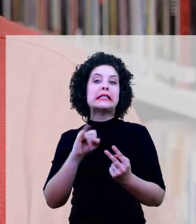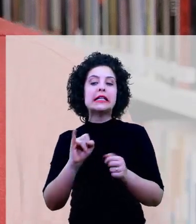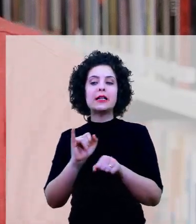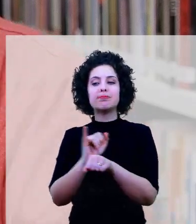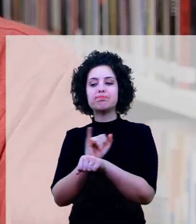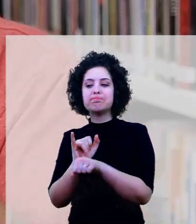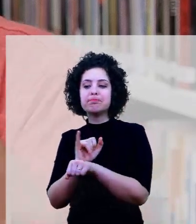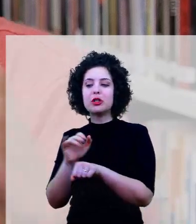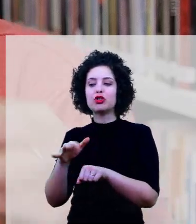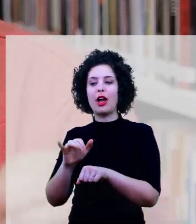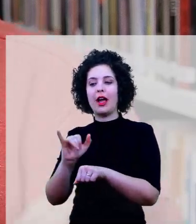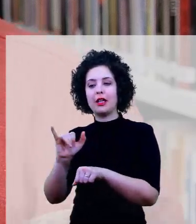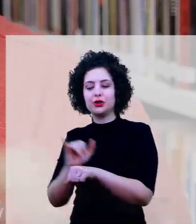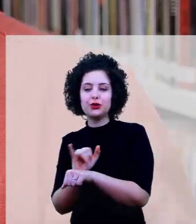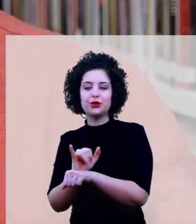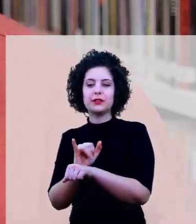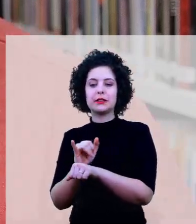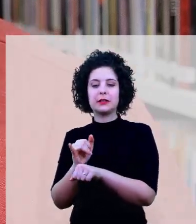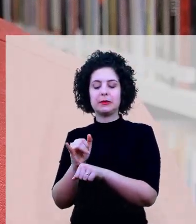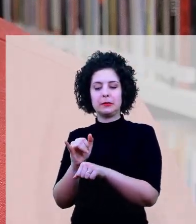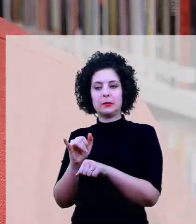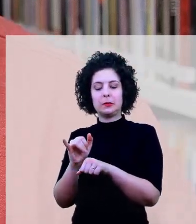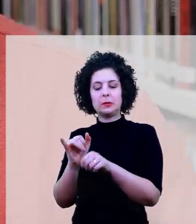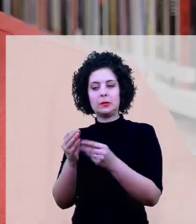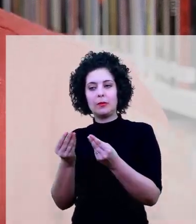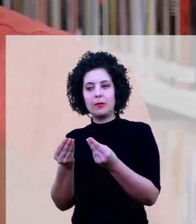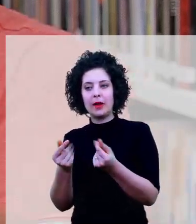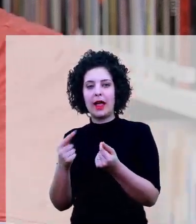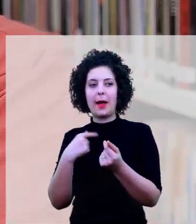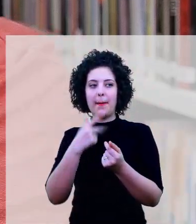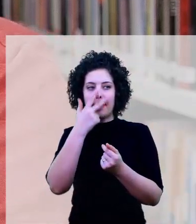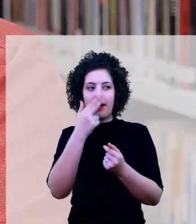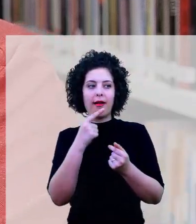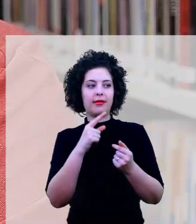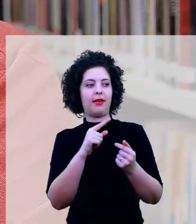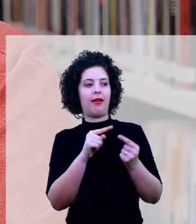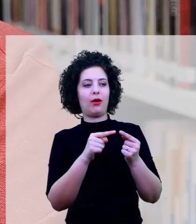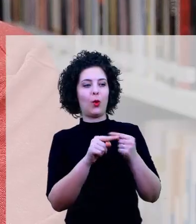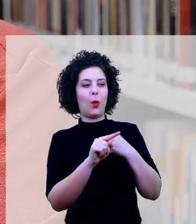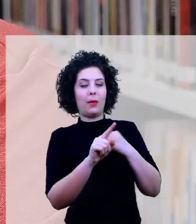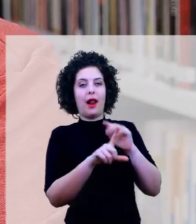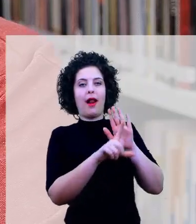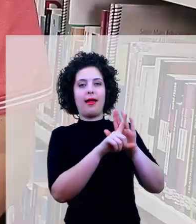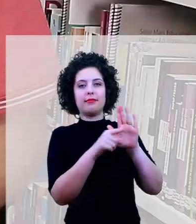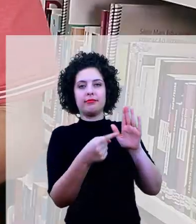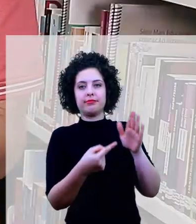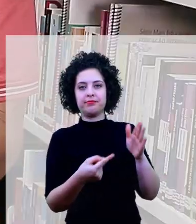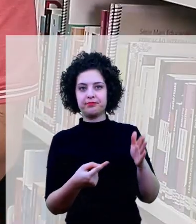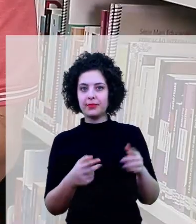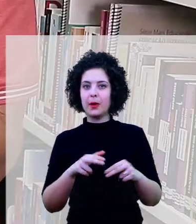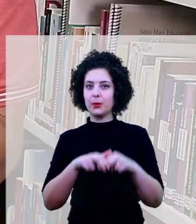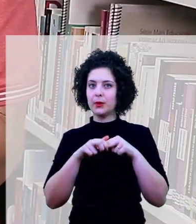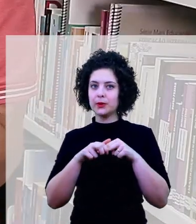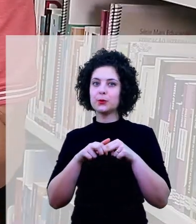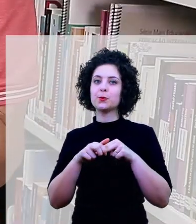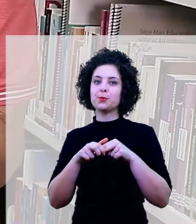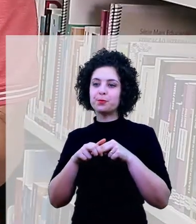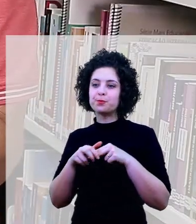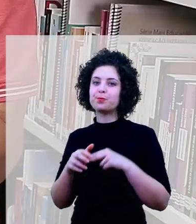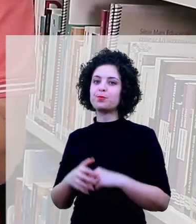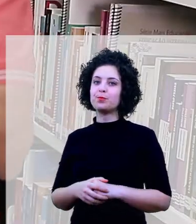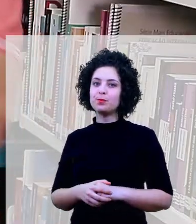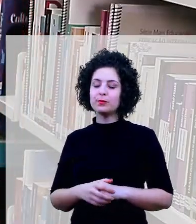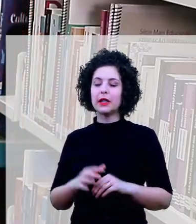artifício, ele já é um artifício que burla lá a lei existente. E, portanto, você